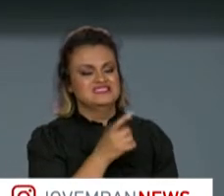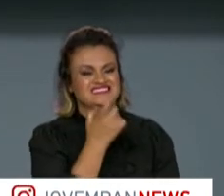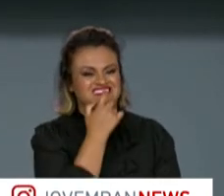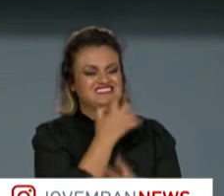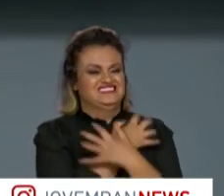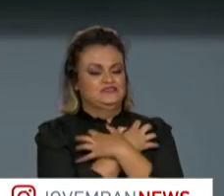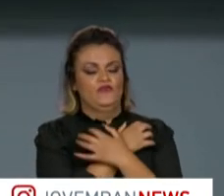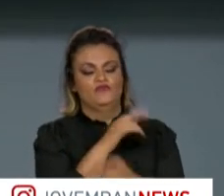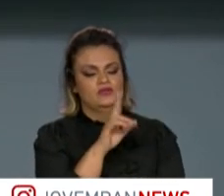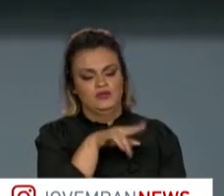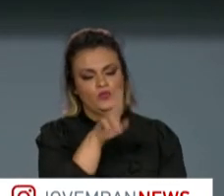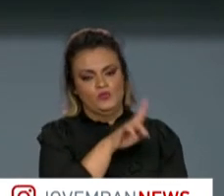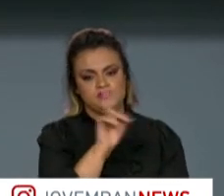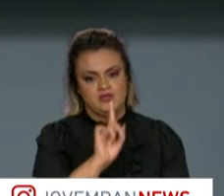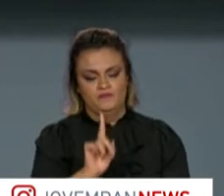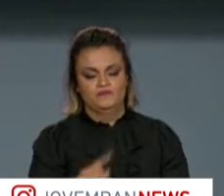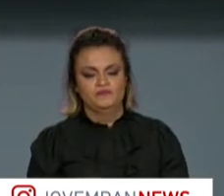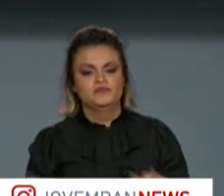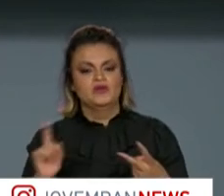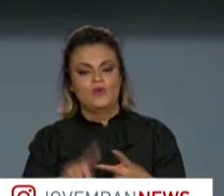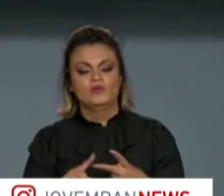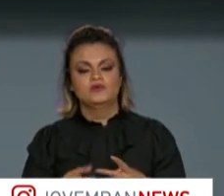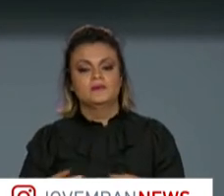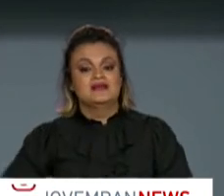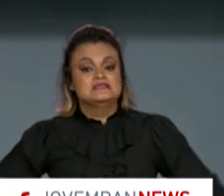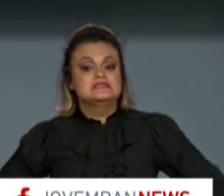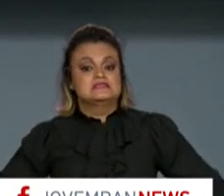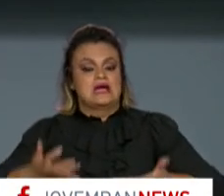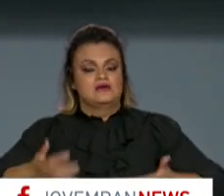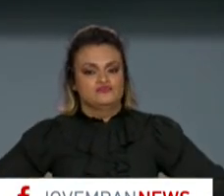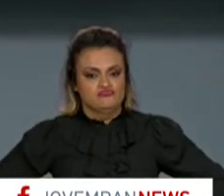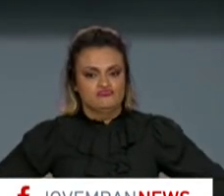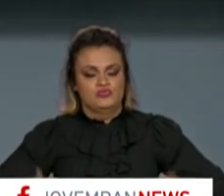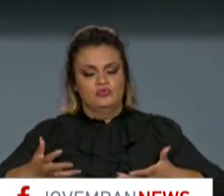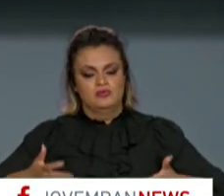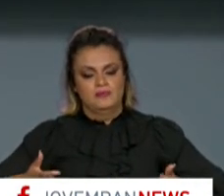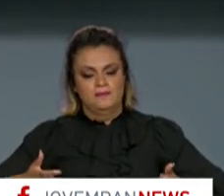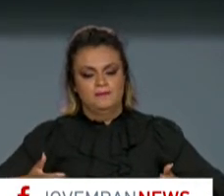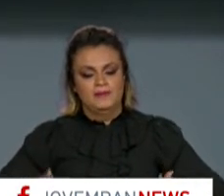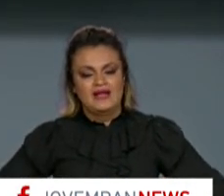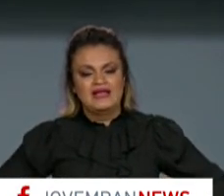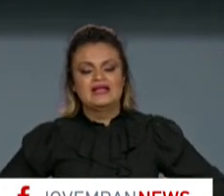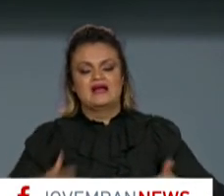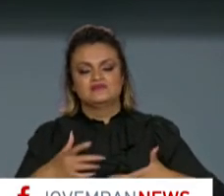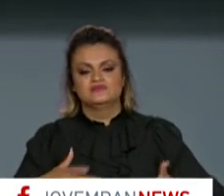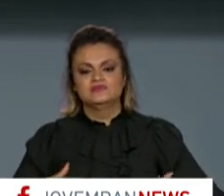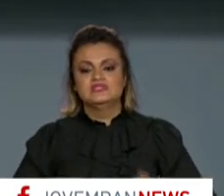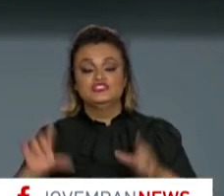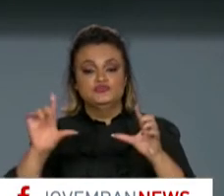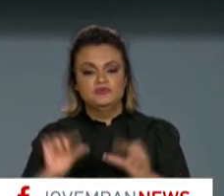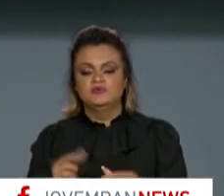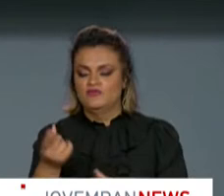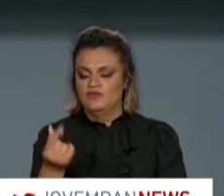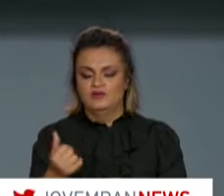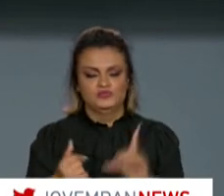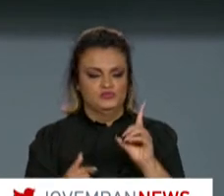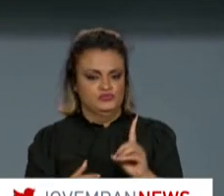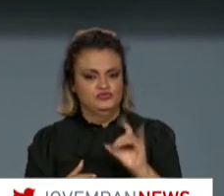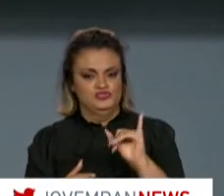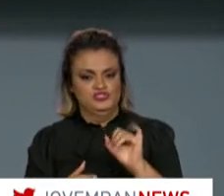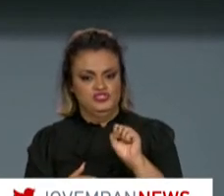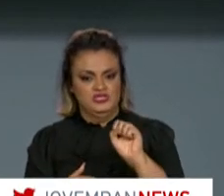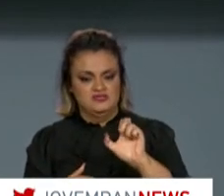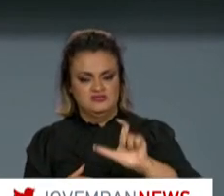Constituição. Segundo lugar, oneração do... Está diminuindo o preço do diesel